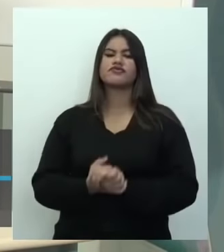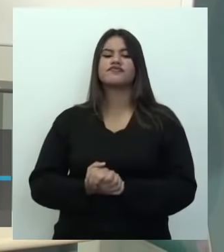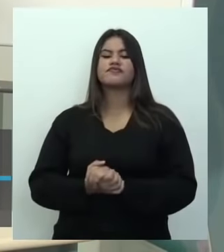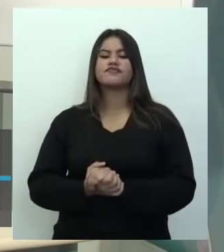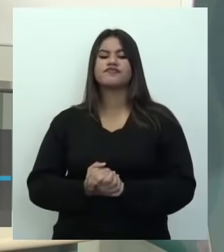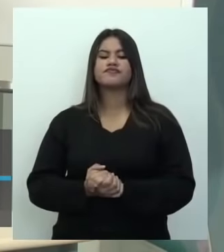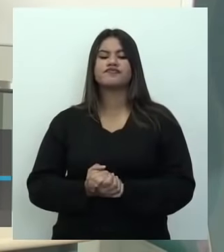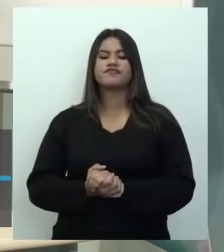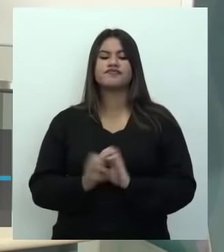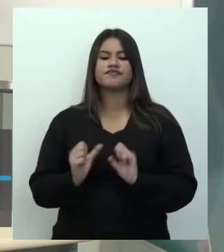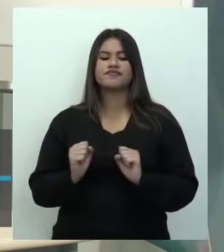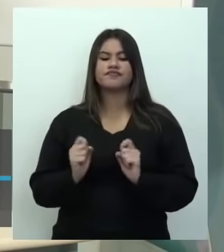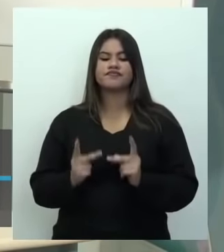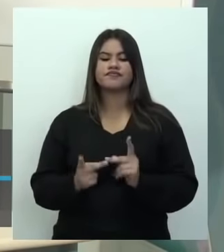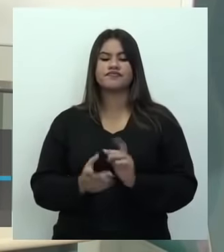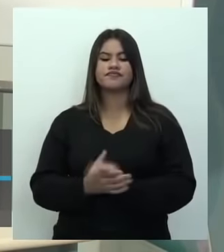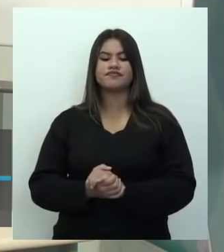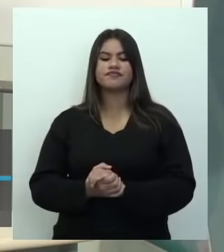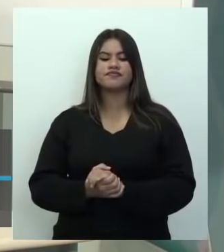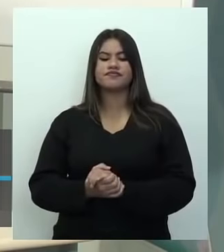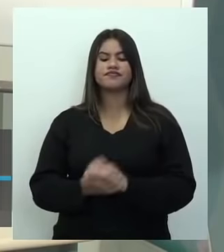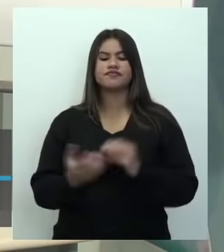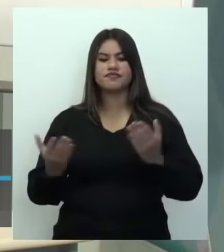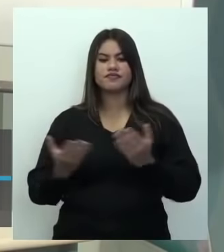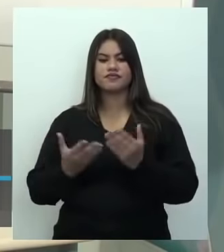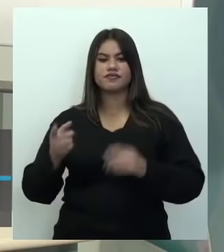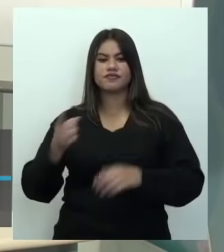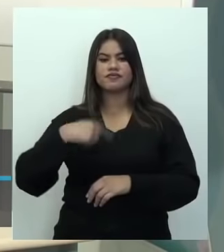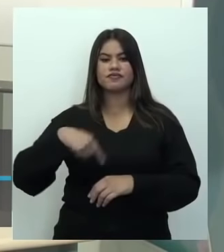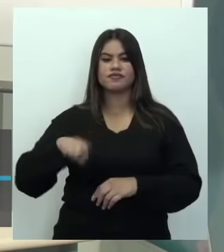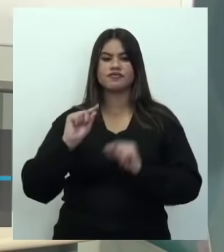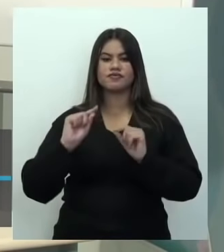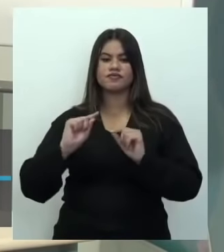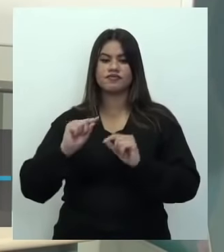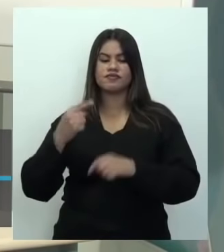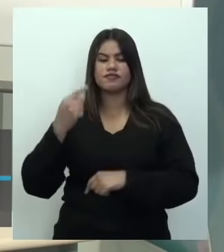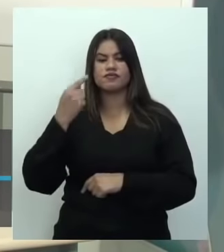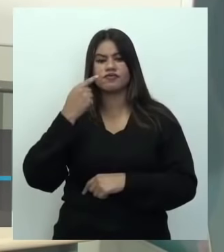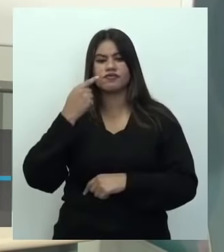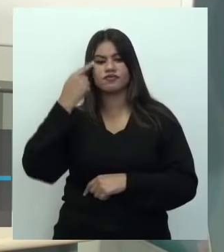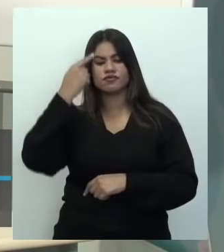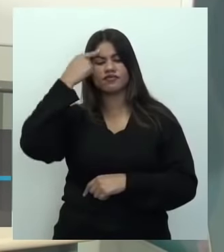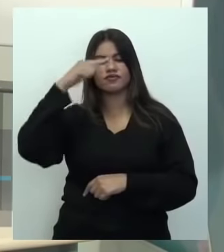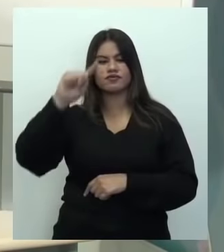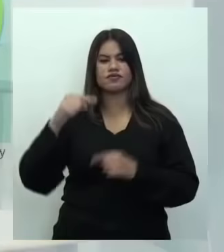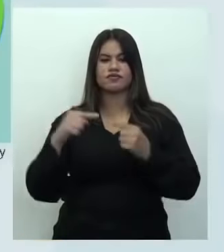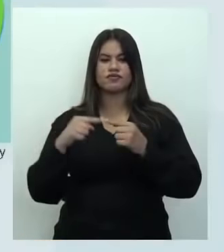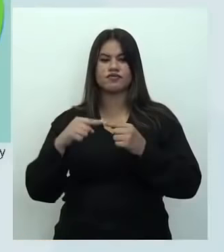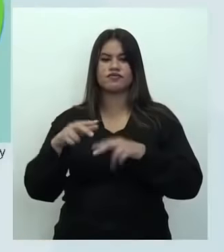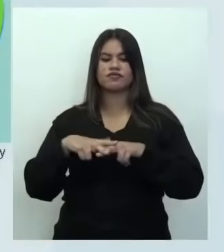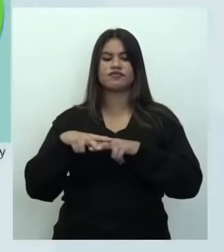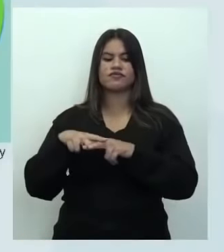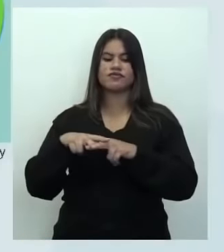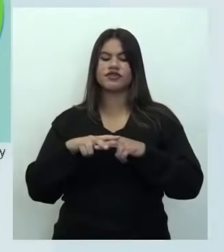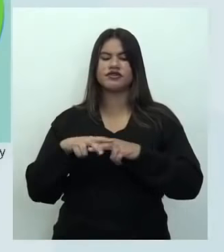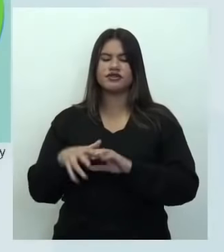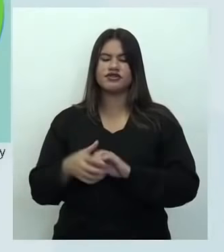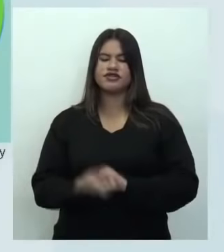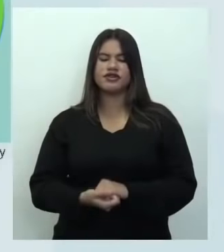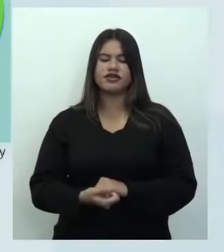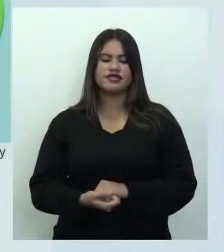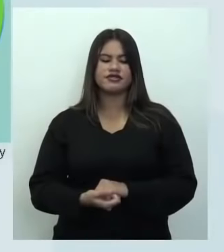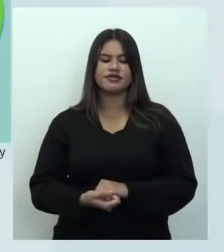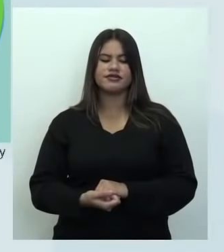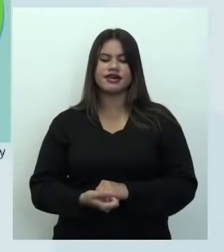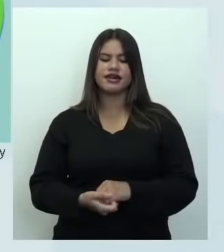chat, tá ok? E nós vamos agora para o nosso último item aí da nossa retomada, né? Que são as coordenadas